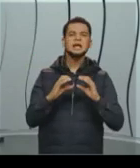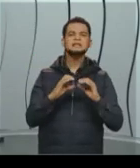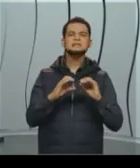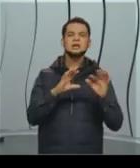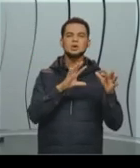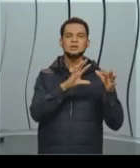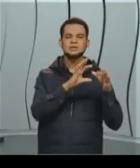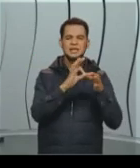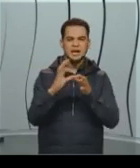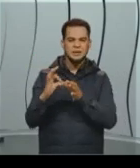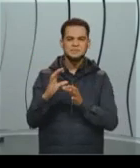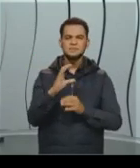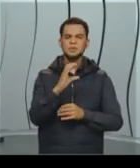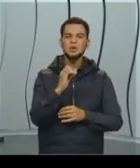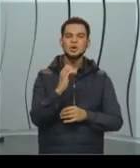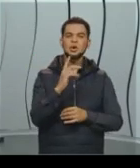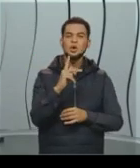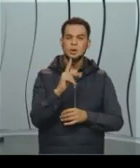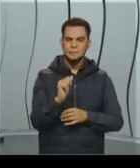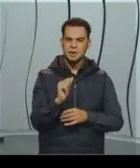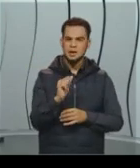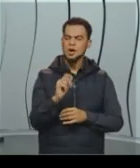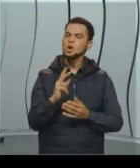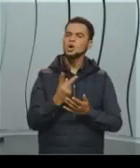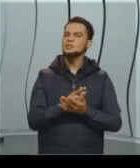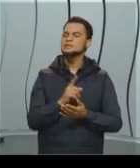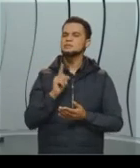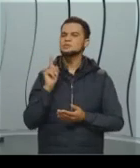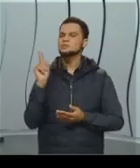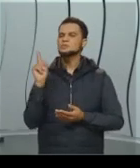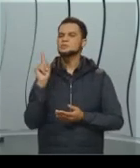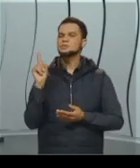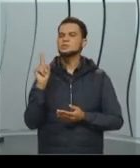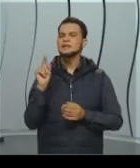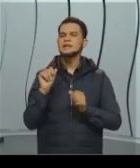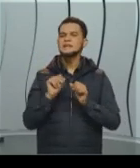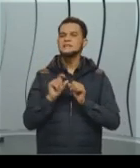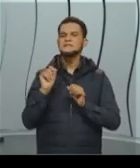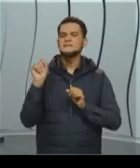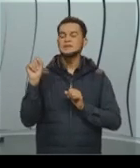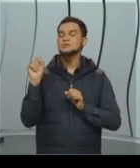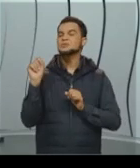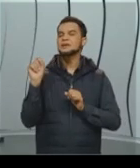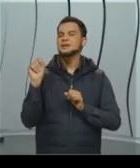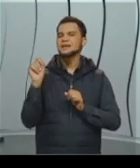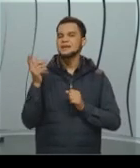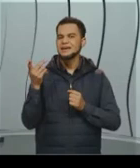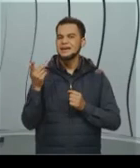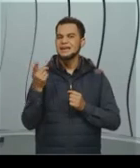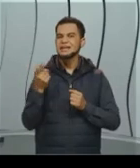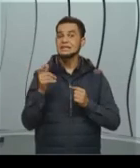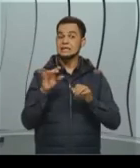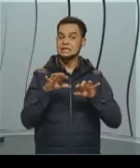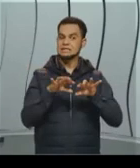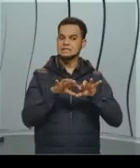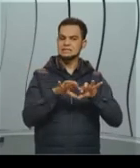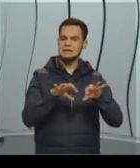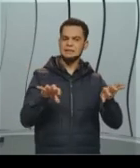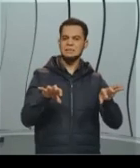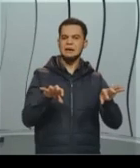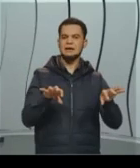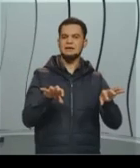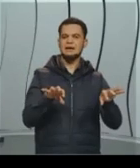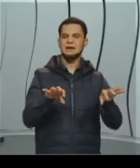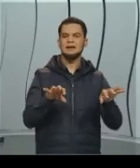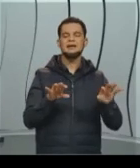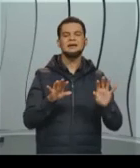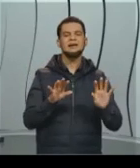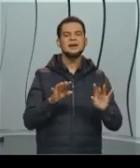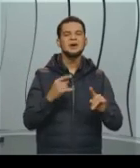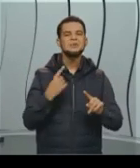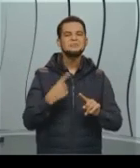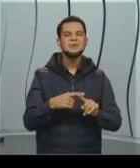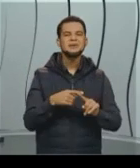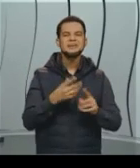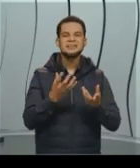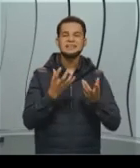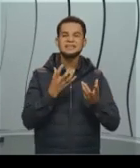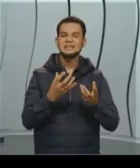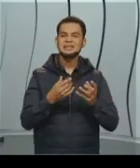Quando aconteceu o atentado em Angola, começou a especular se deveria ou não ser promovida a Copa na África do